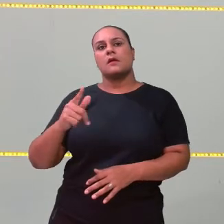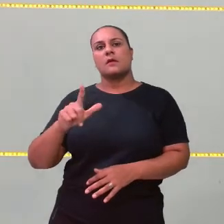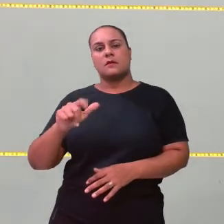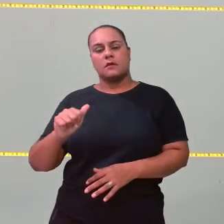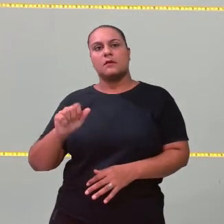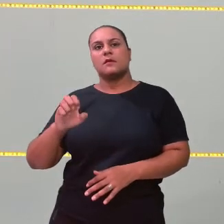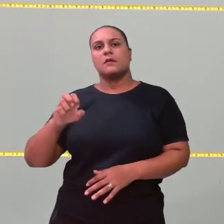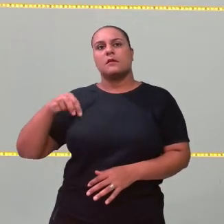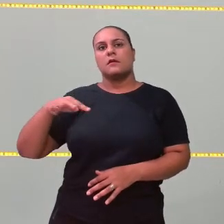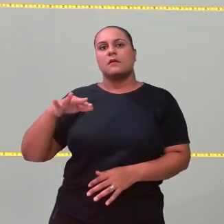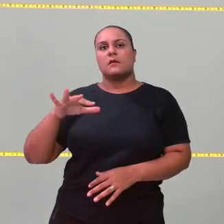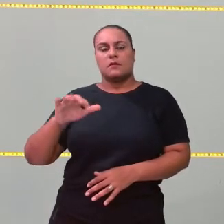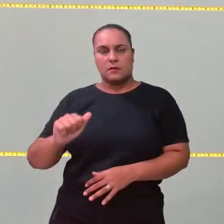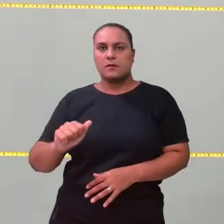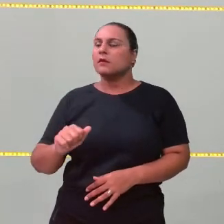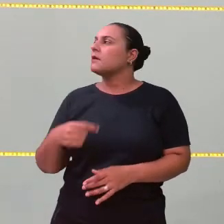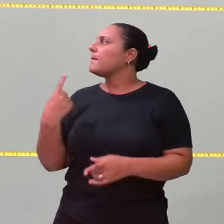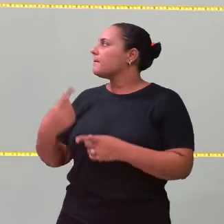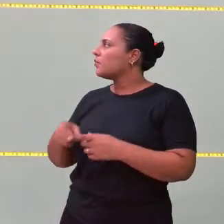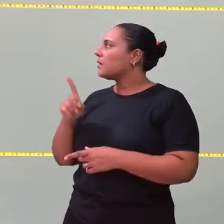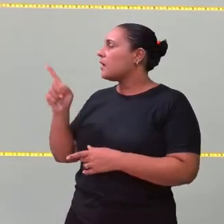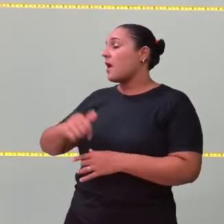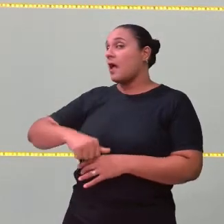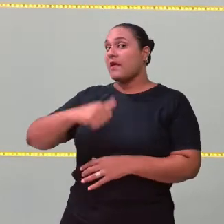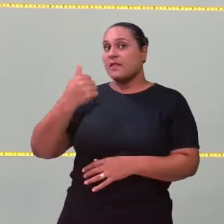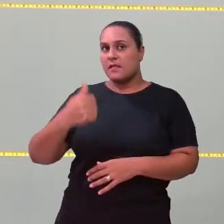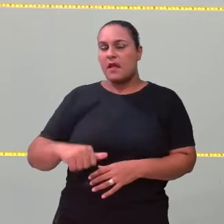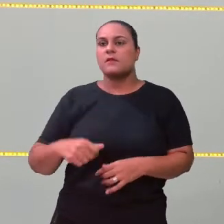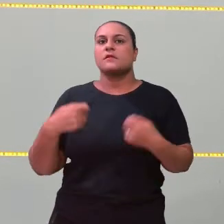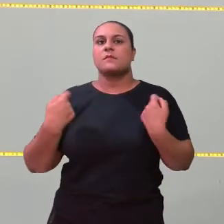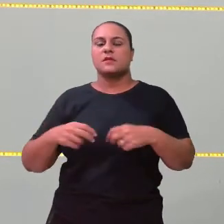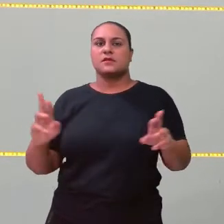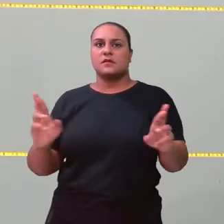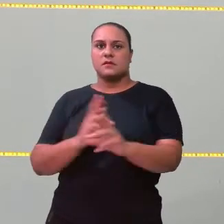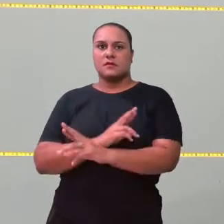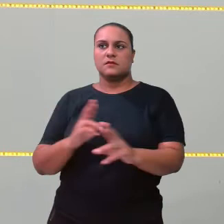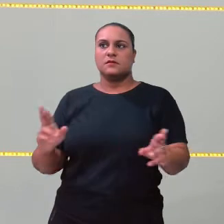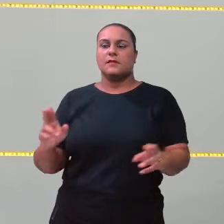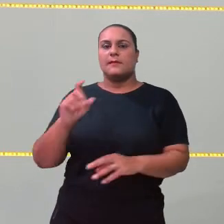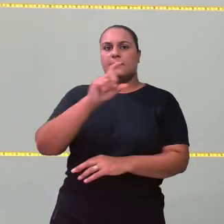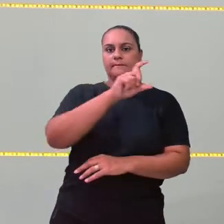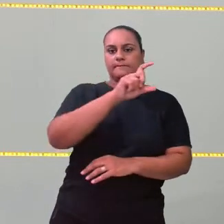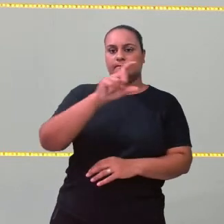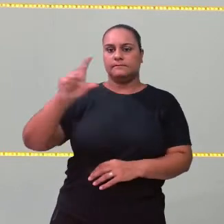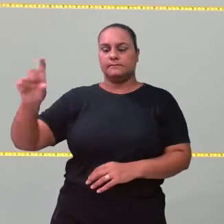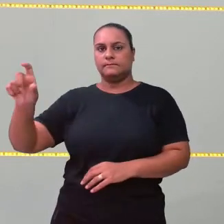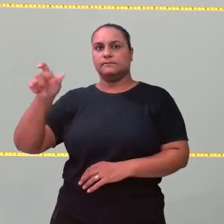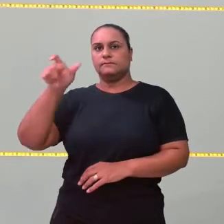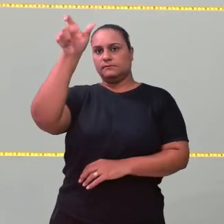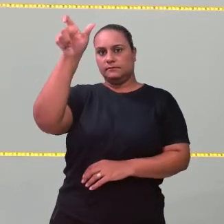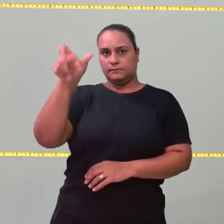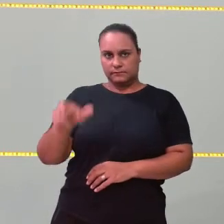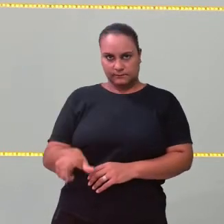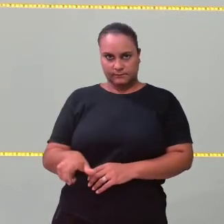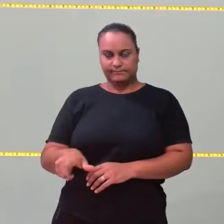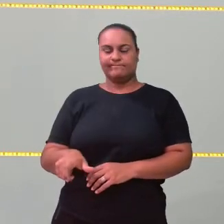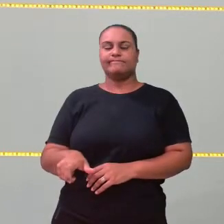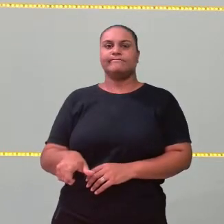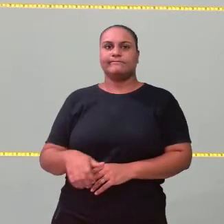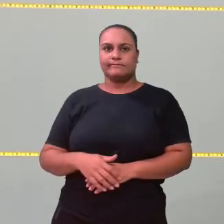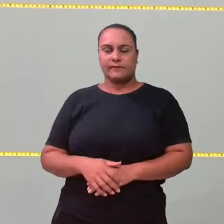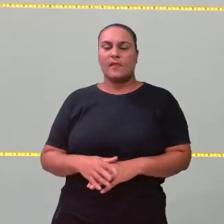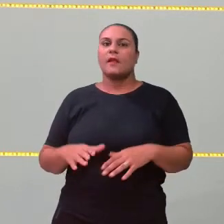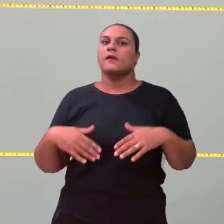leitura que a gente vai fazer nela, a gente precisa relacionar linha com coluna. Então,